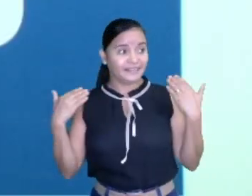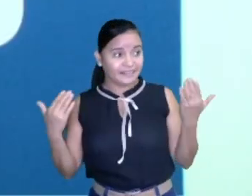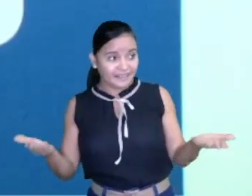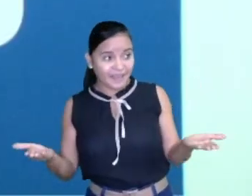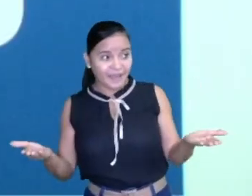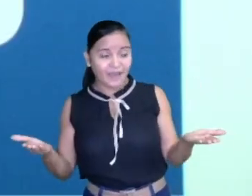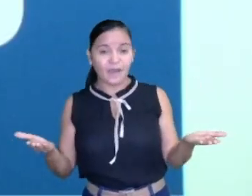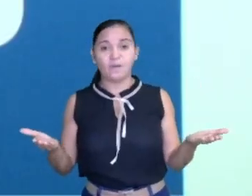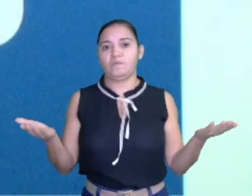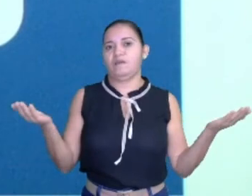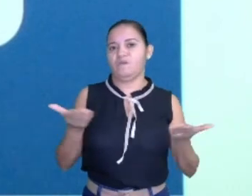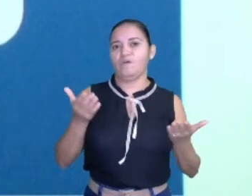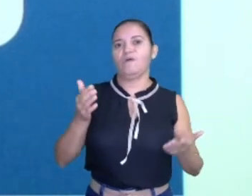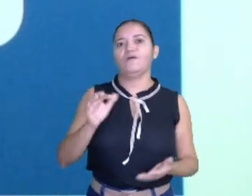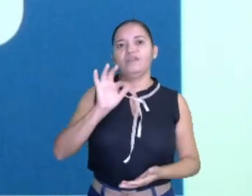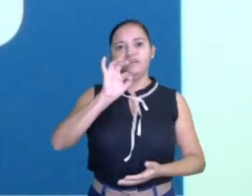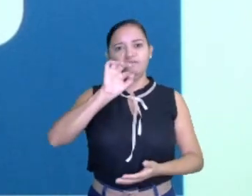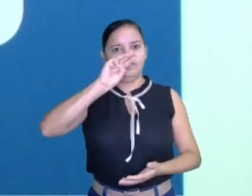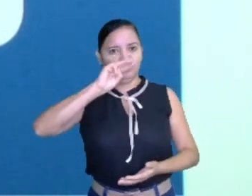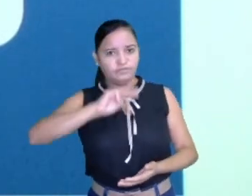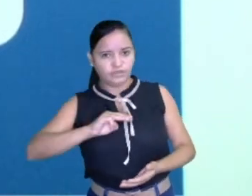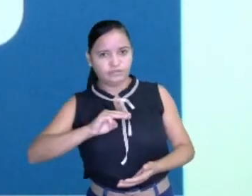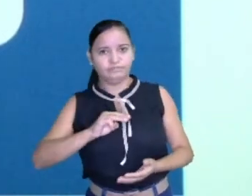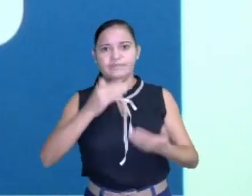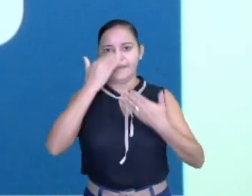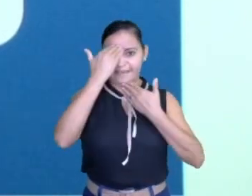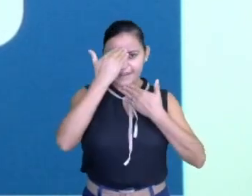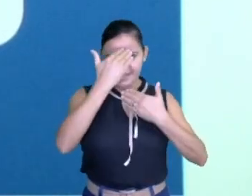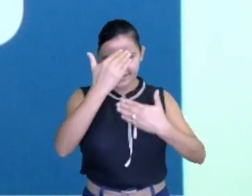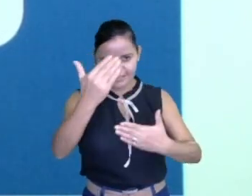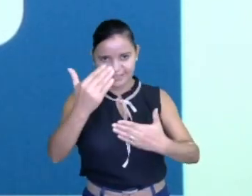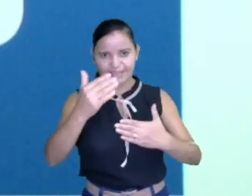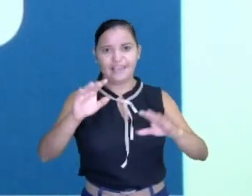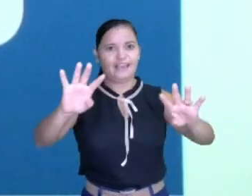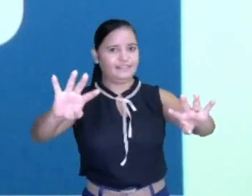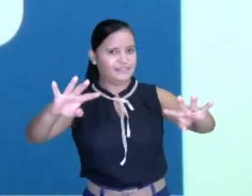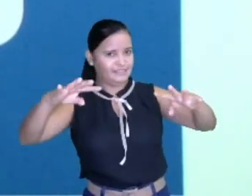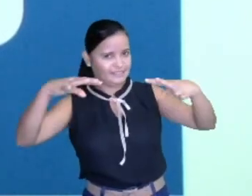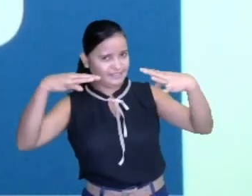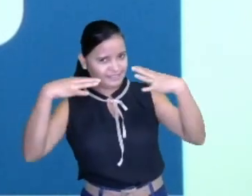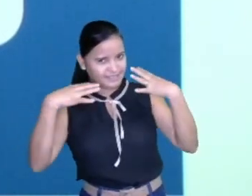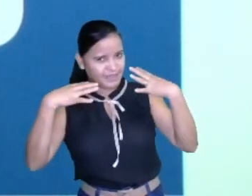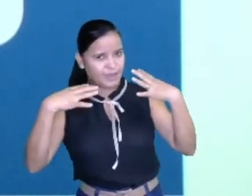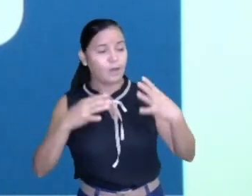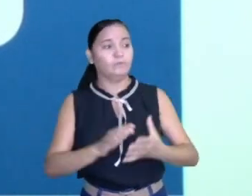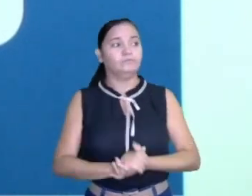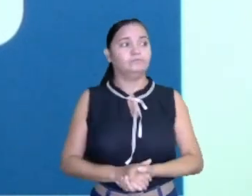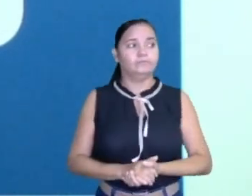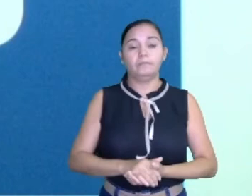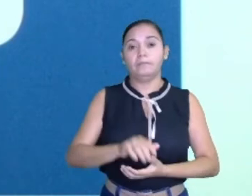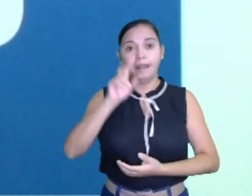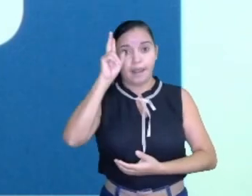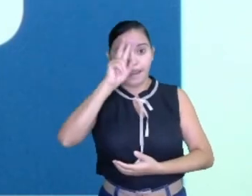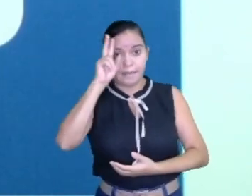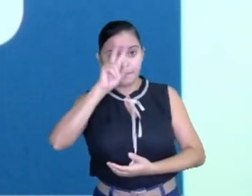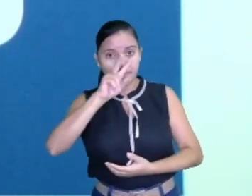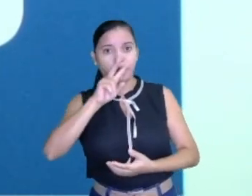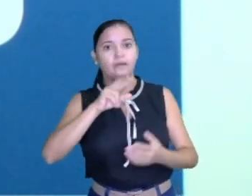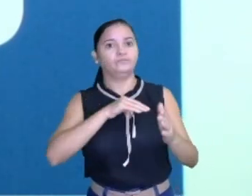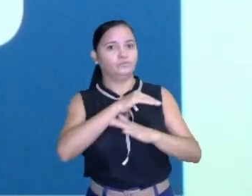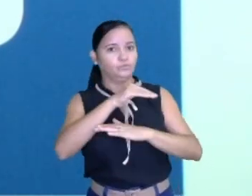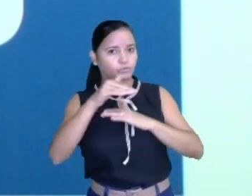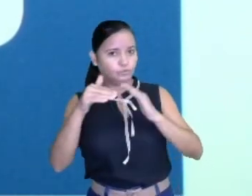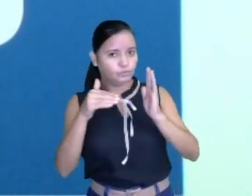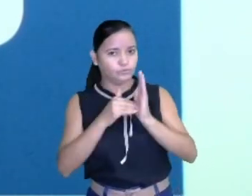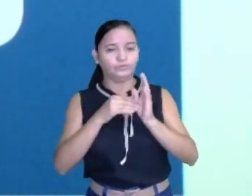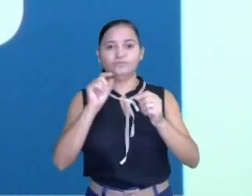chegamos ao final de mais uma aula. Eu queria agradecer a presença de todos vocês, a atenção. Lembrar, né, que tudo isso